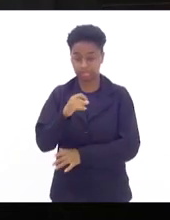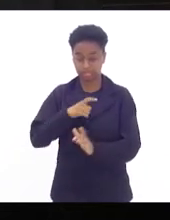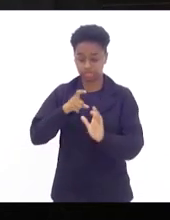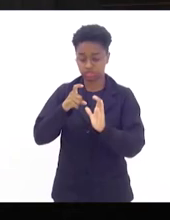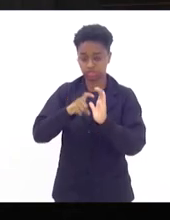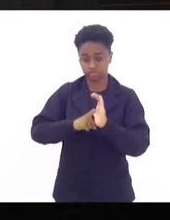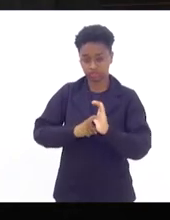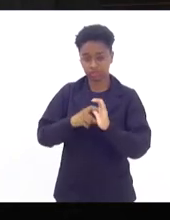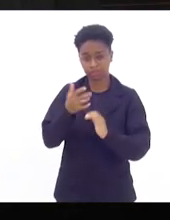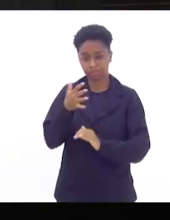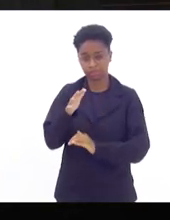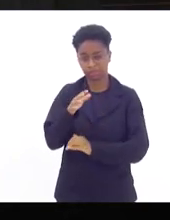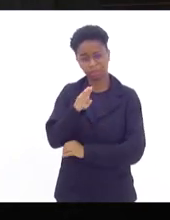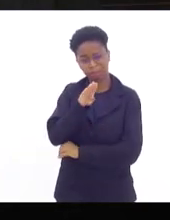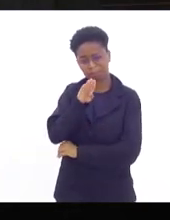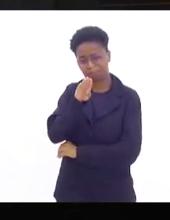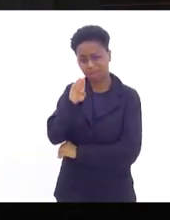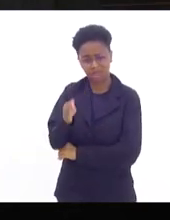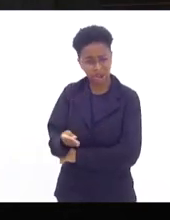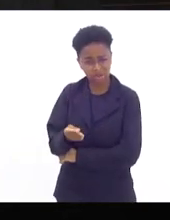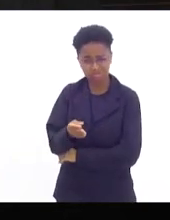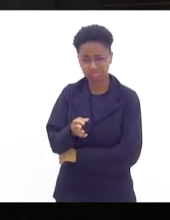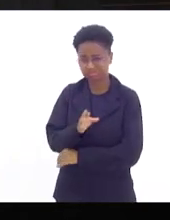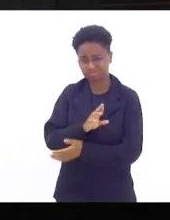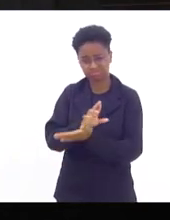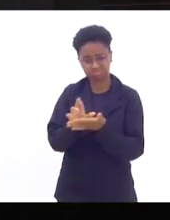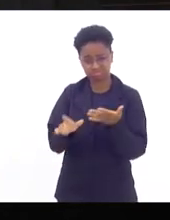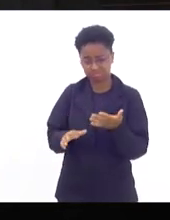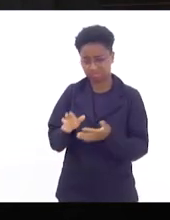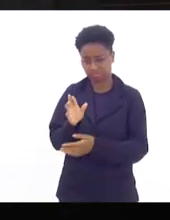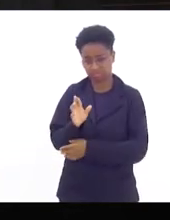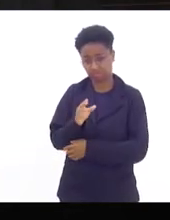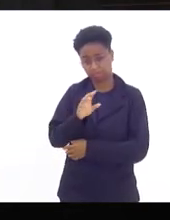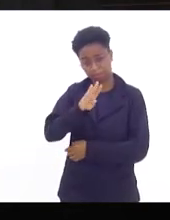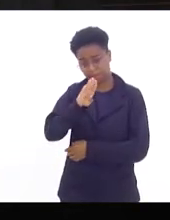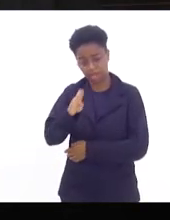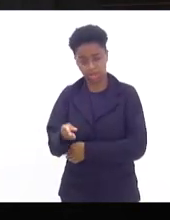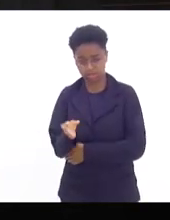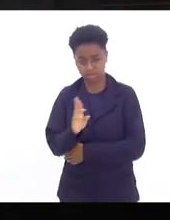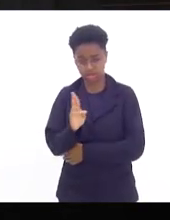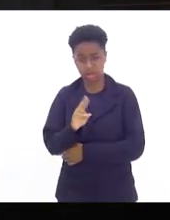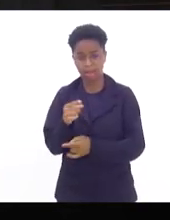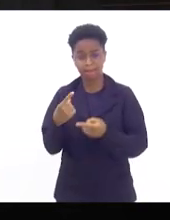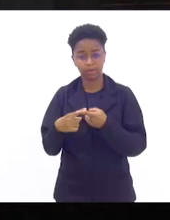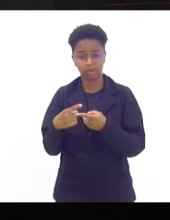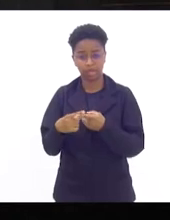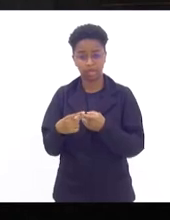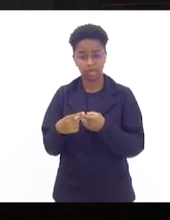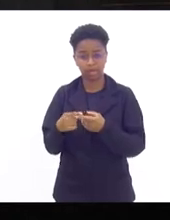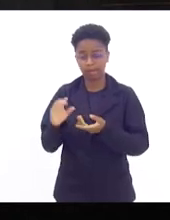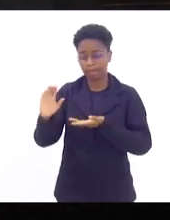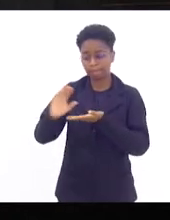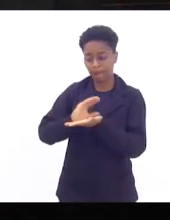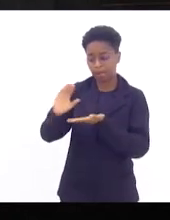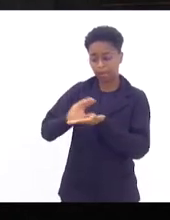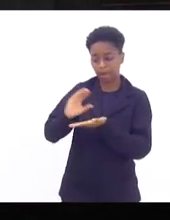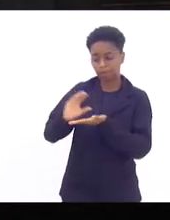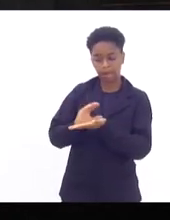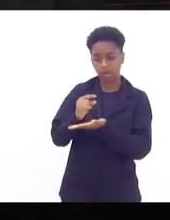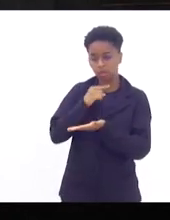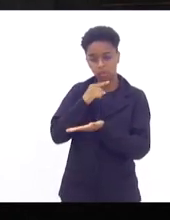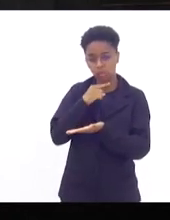aí dos bilhões de reais, porque as suas receitas não estão suportando as suas